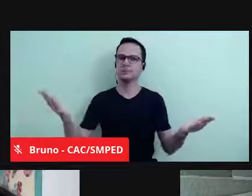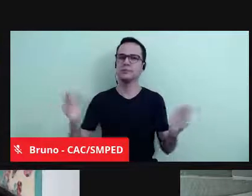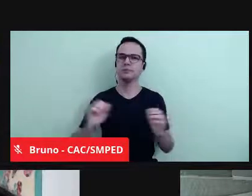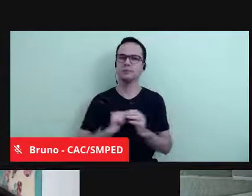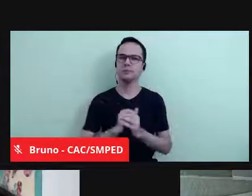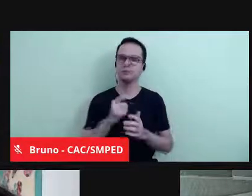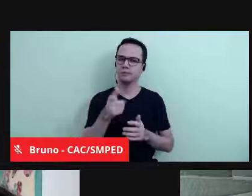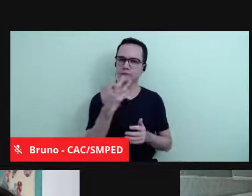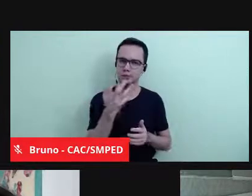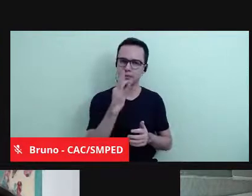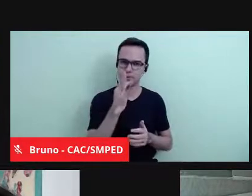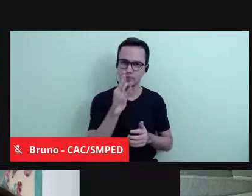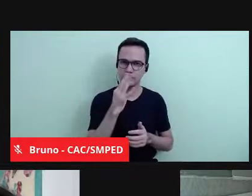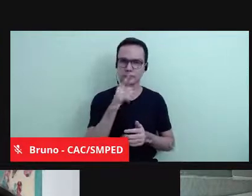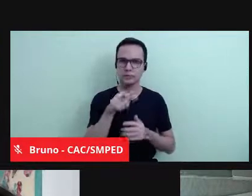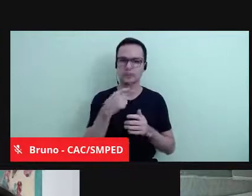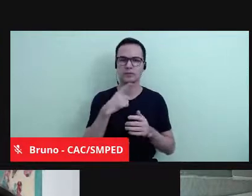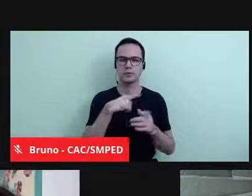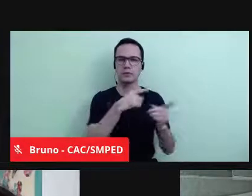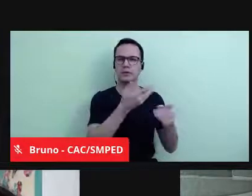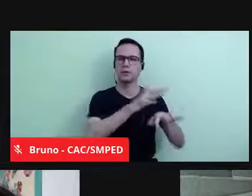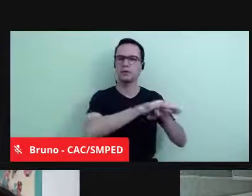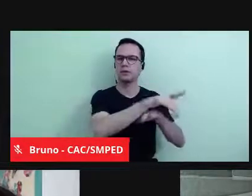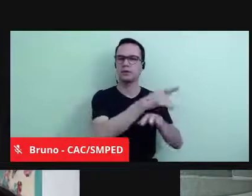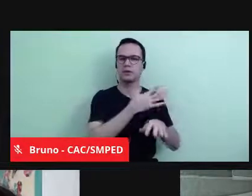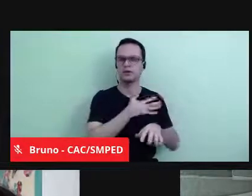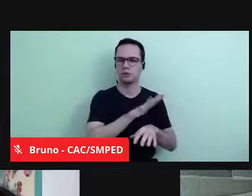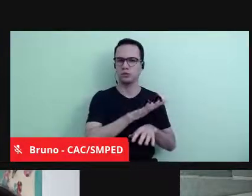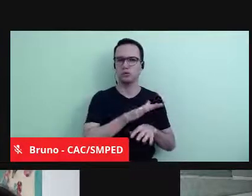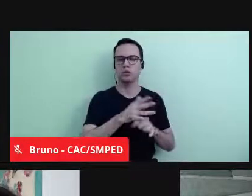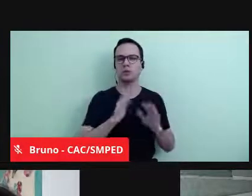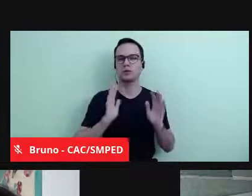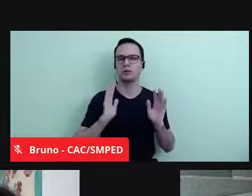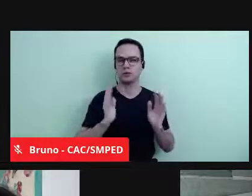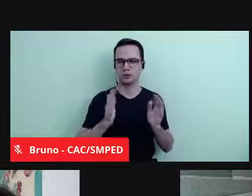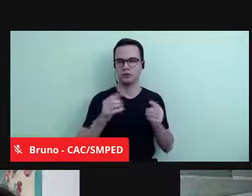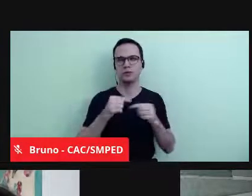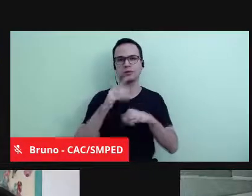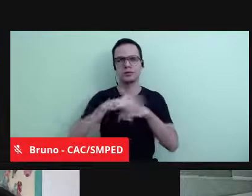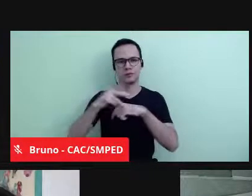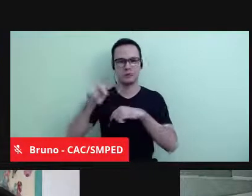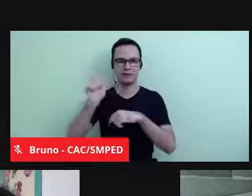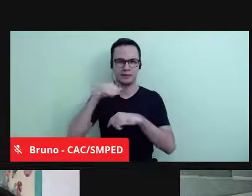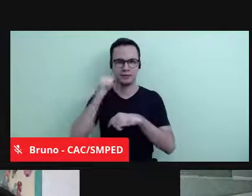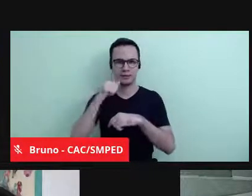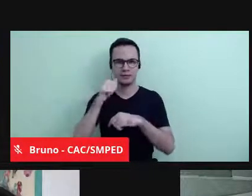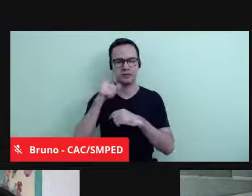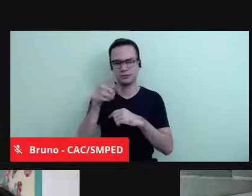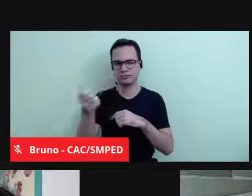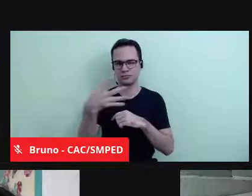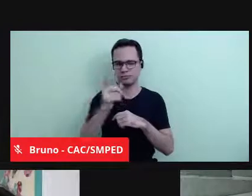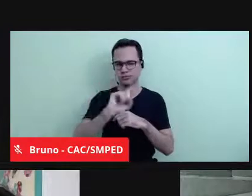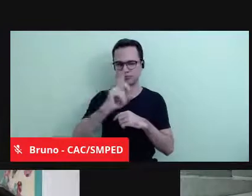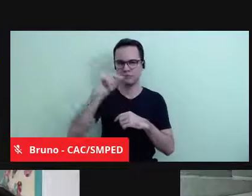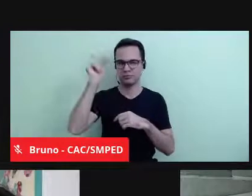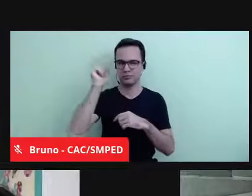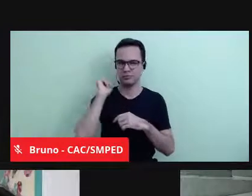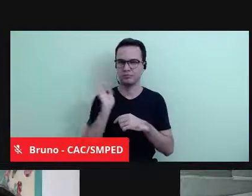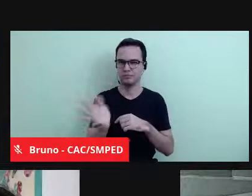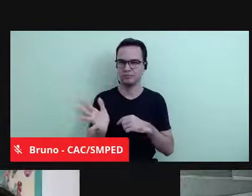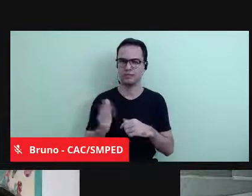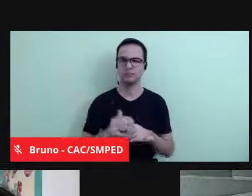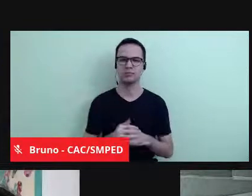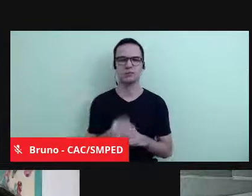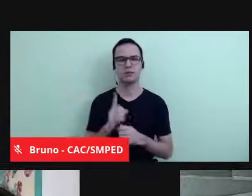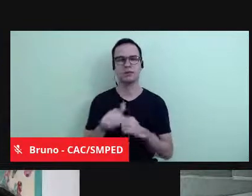quiserem conhecer, né, esse Manifesto Anti-Inclusão da Stella Lapone, já é uma produção artística, não é recente não, gente, antiga, que